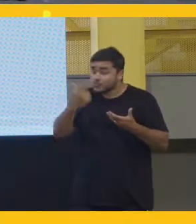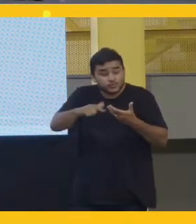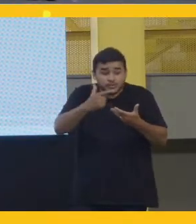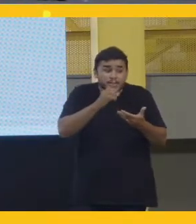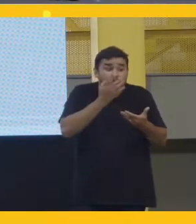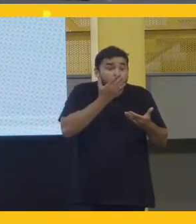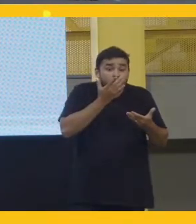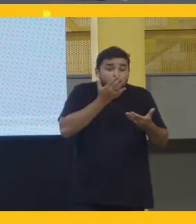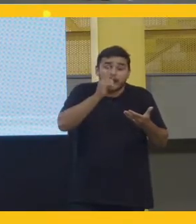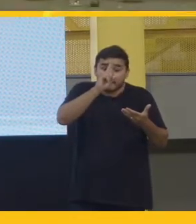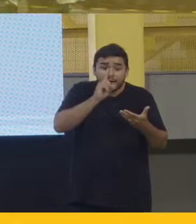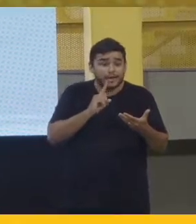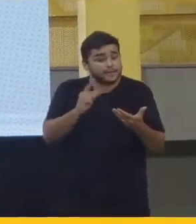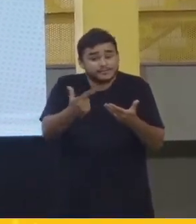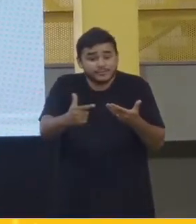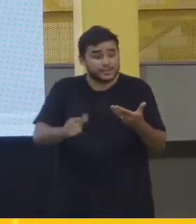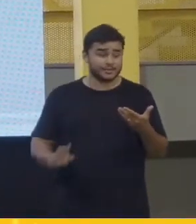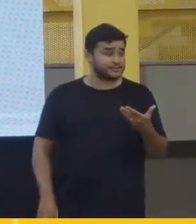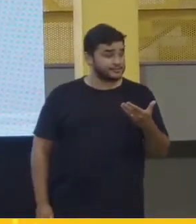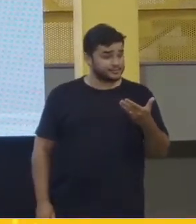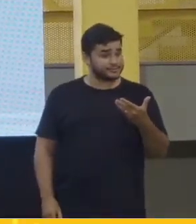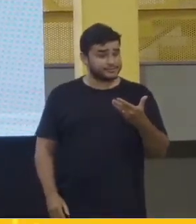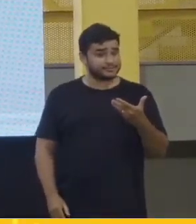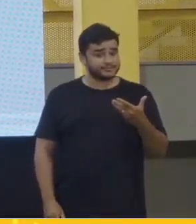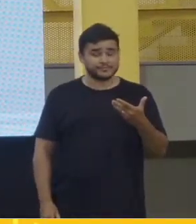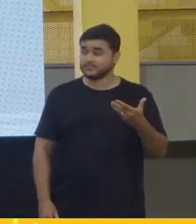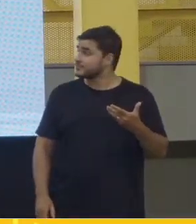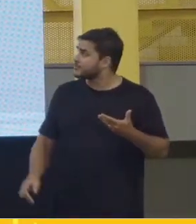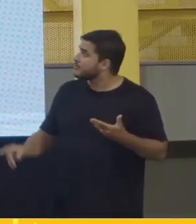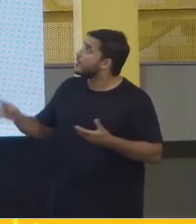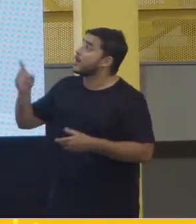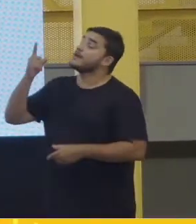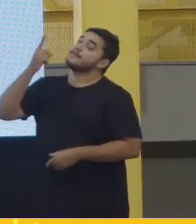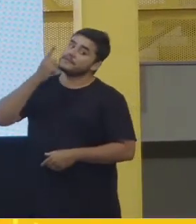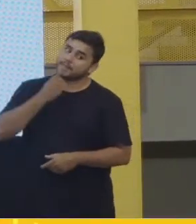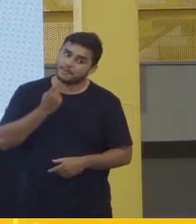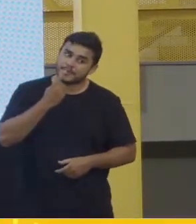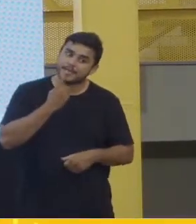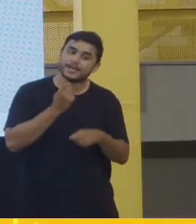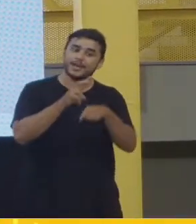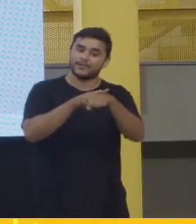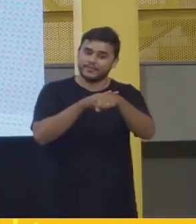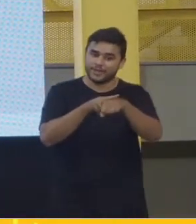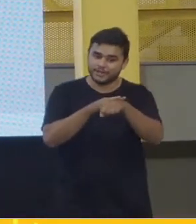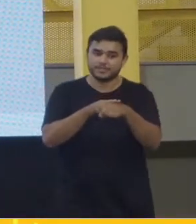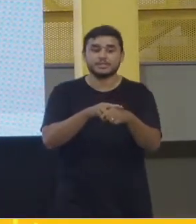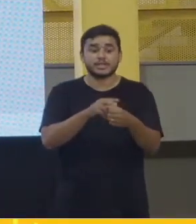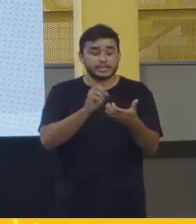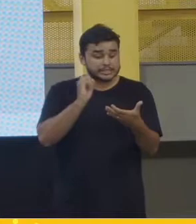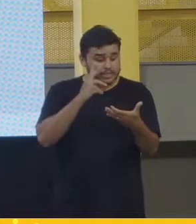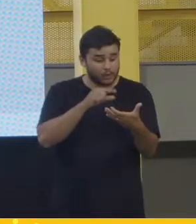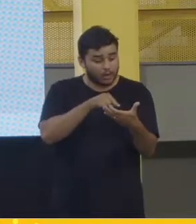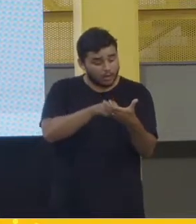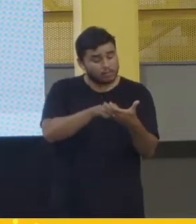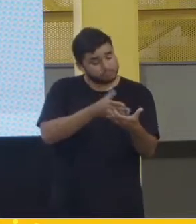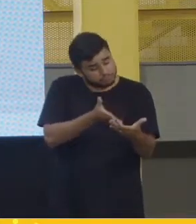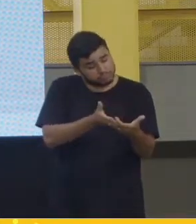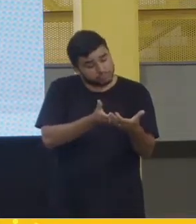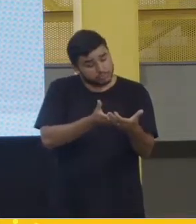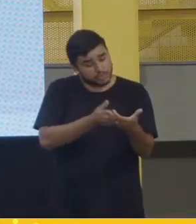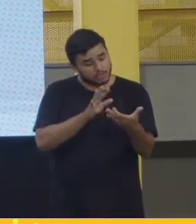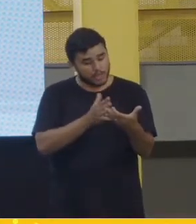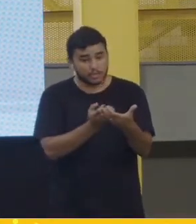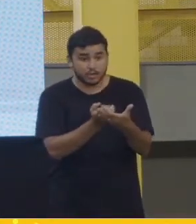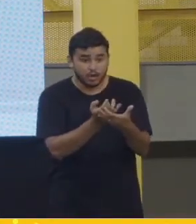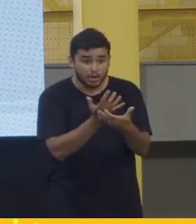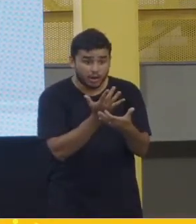lá. Professor, mentira. Tem luz vermelha e verde. Só que quando o vermelho e o verde chegam